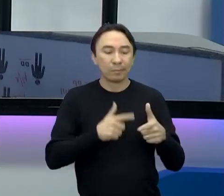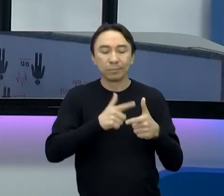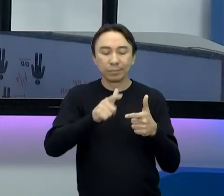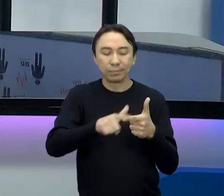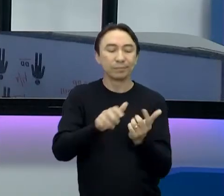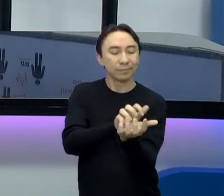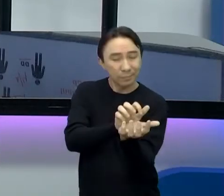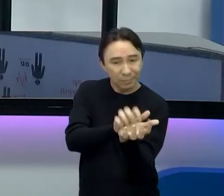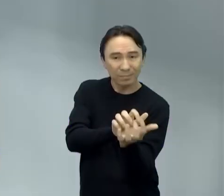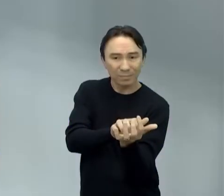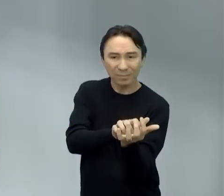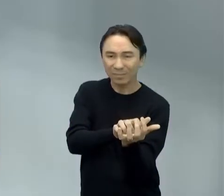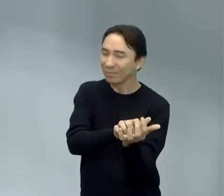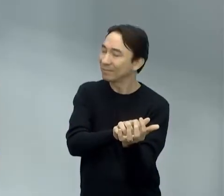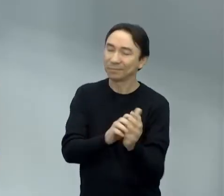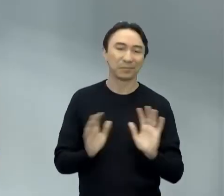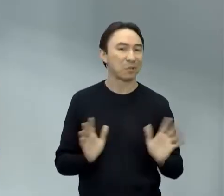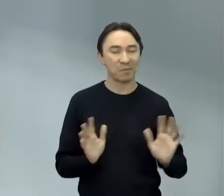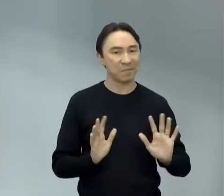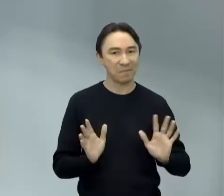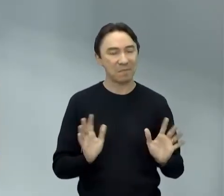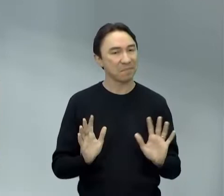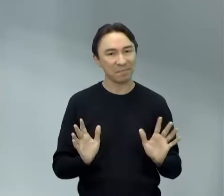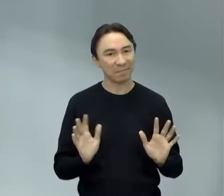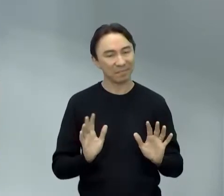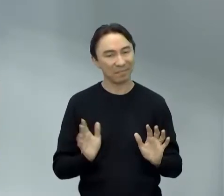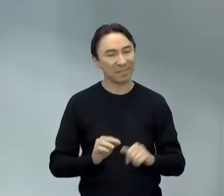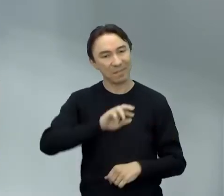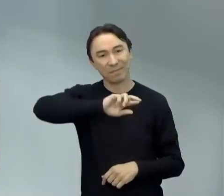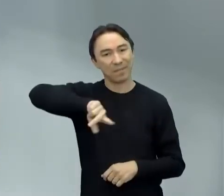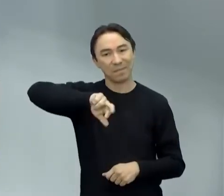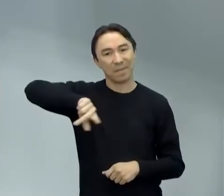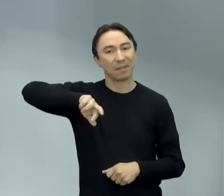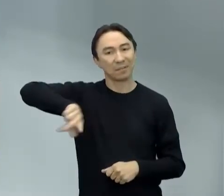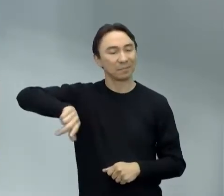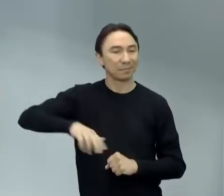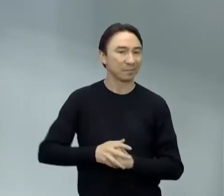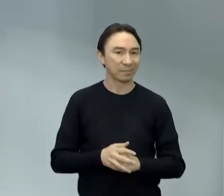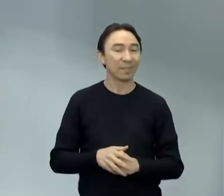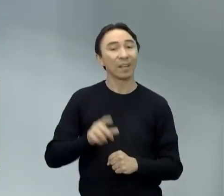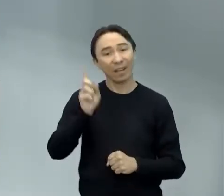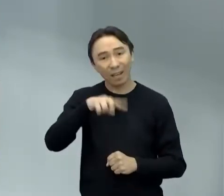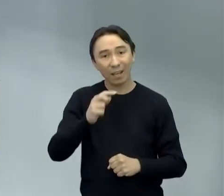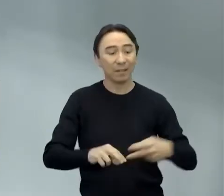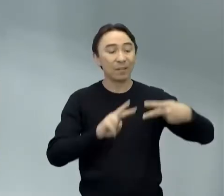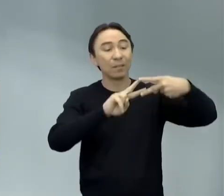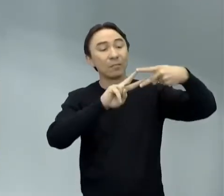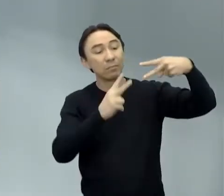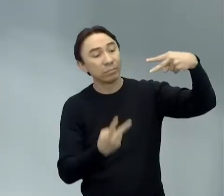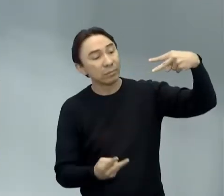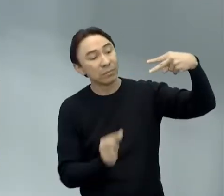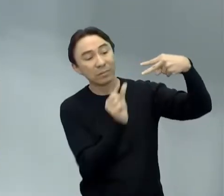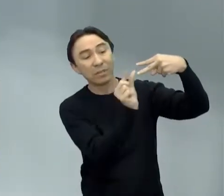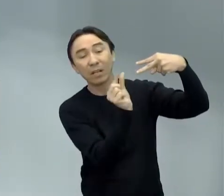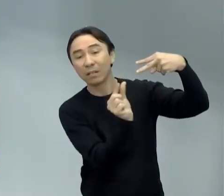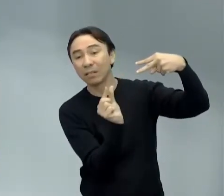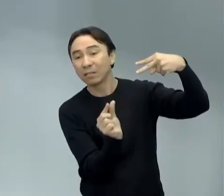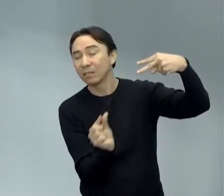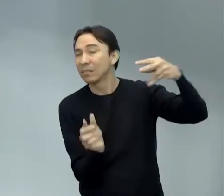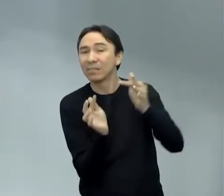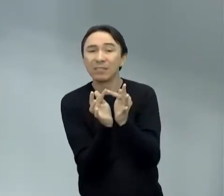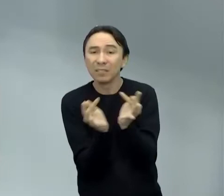com essa característica. Nesse caso, não. A gente fala, então, que é um gene simples de dominância, não tem